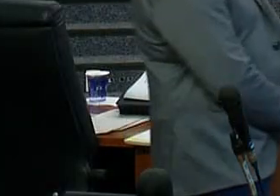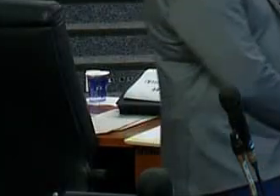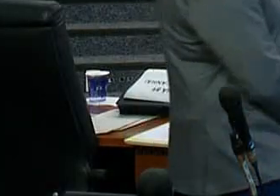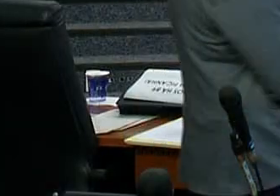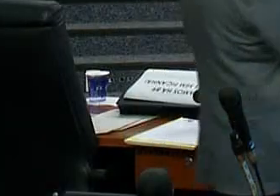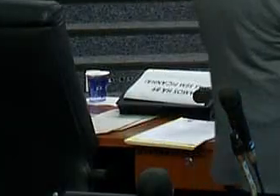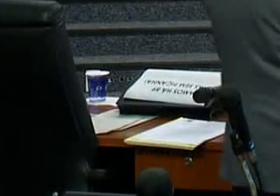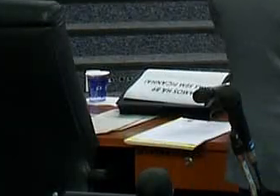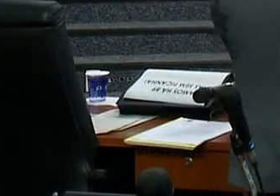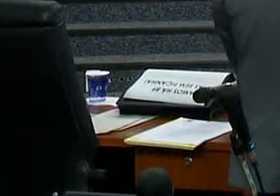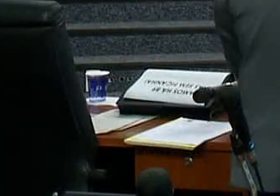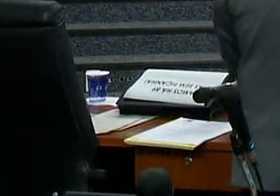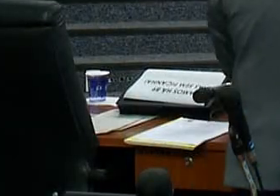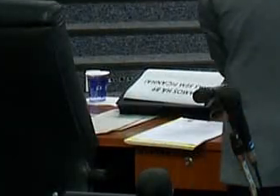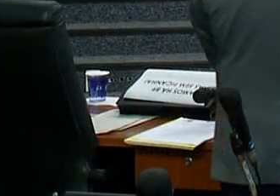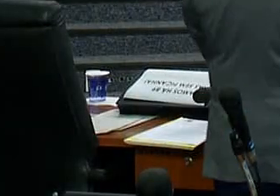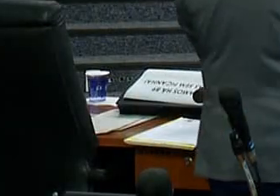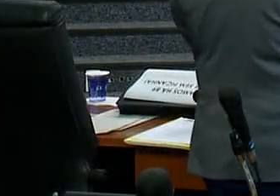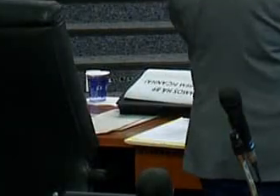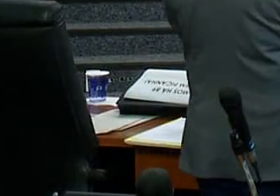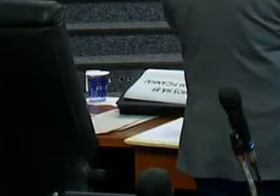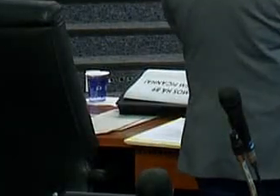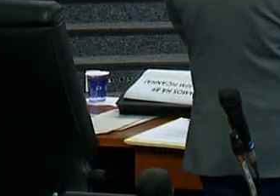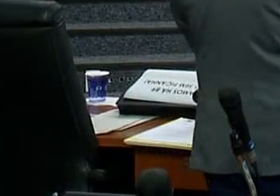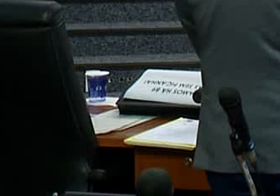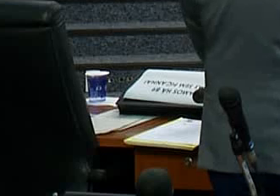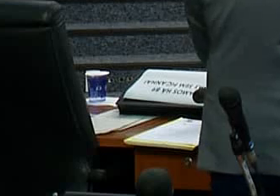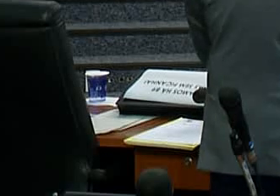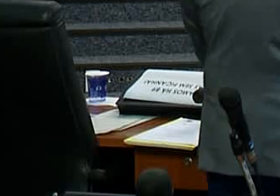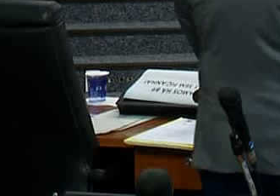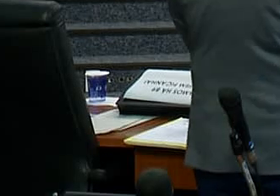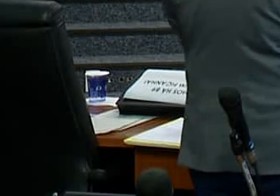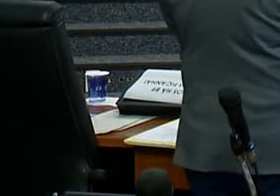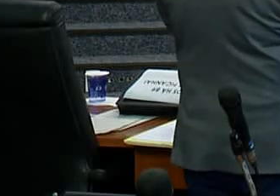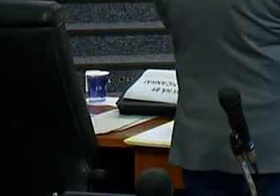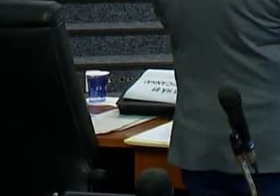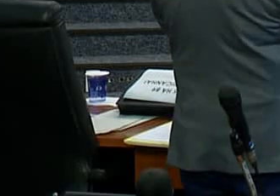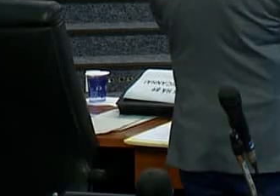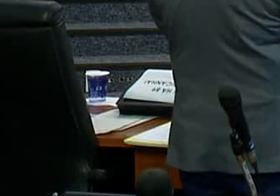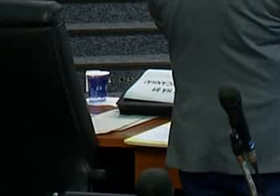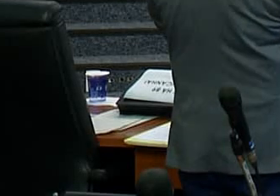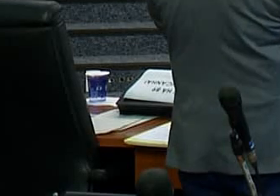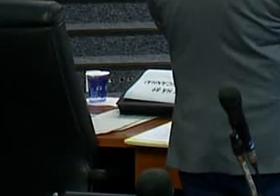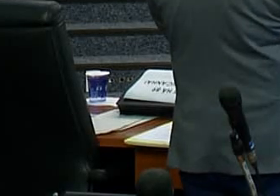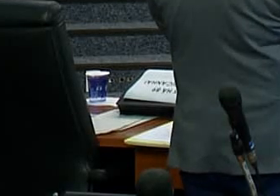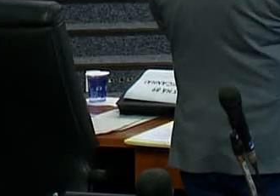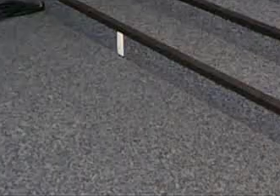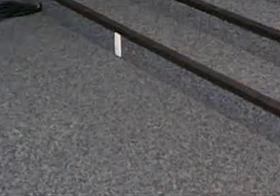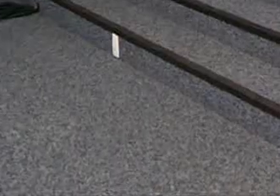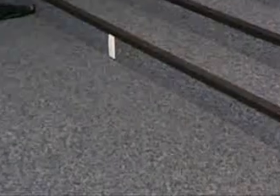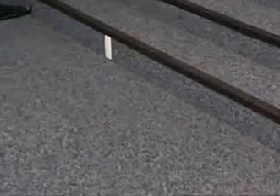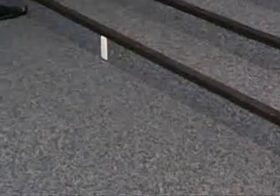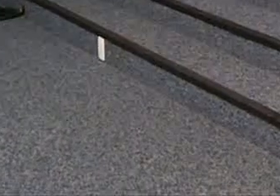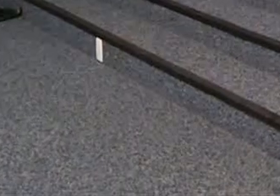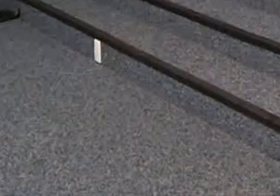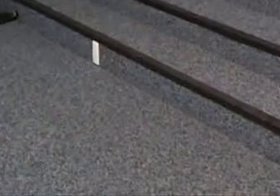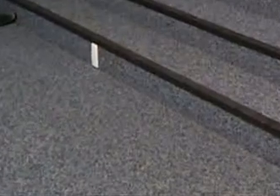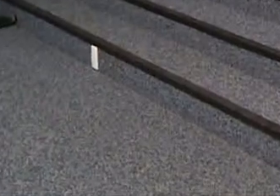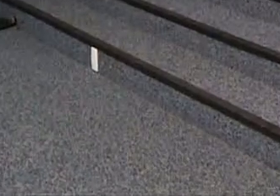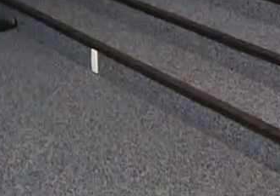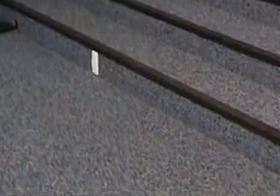Galhardo de Carvalho, e também convidar a vereadora Fernanda para que fique ao lado da vereadora Yara, que fará a entrega de